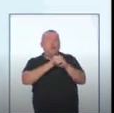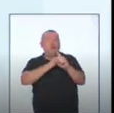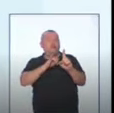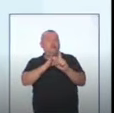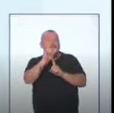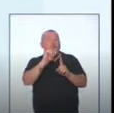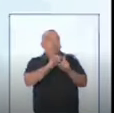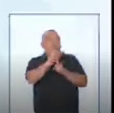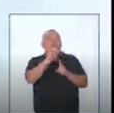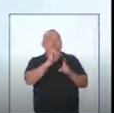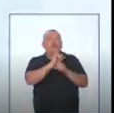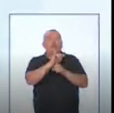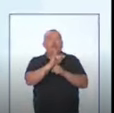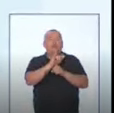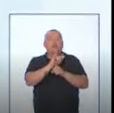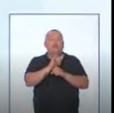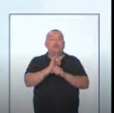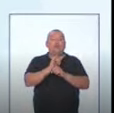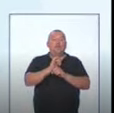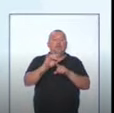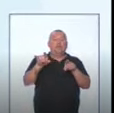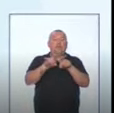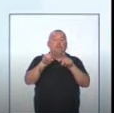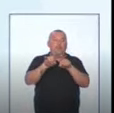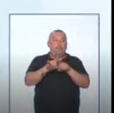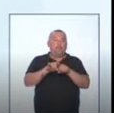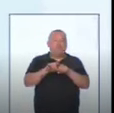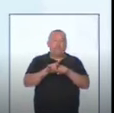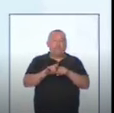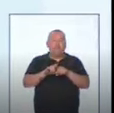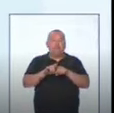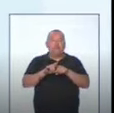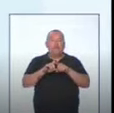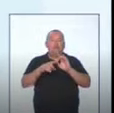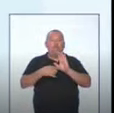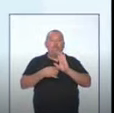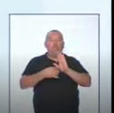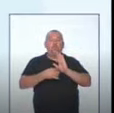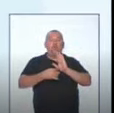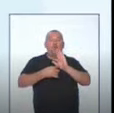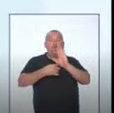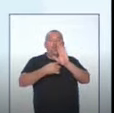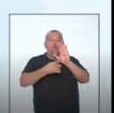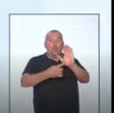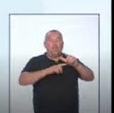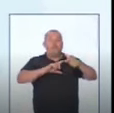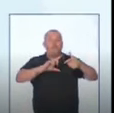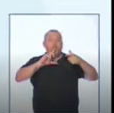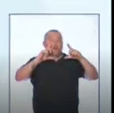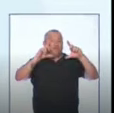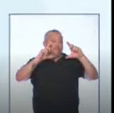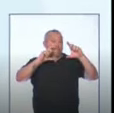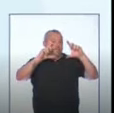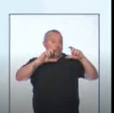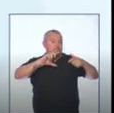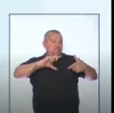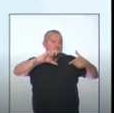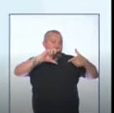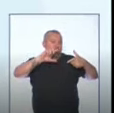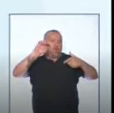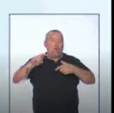né? Podem ser consideradas cyberbullying ações como exposição de fotografias